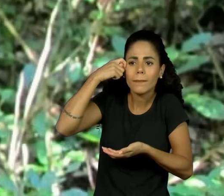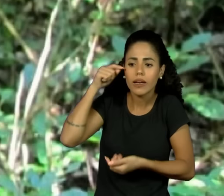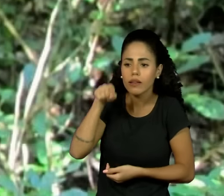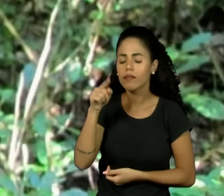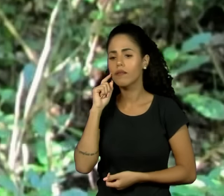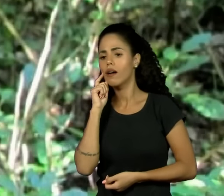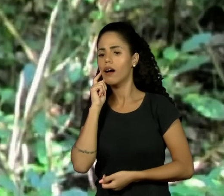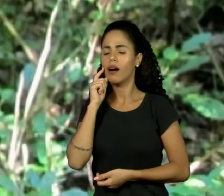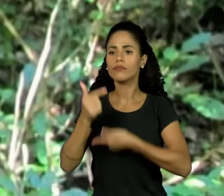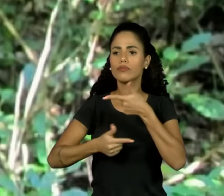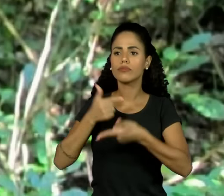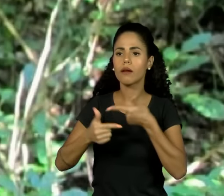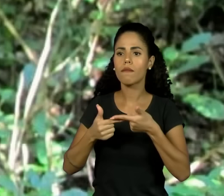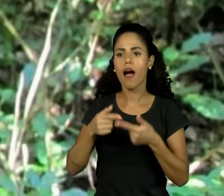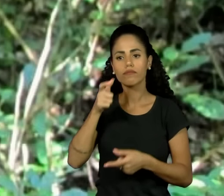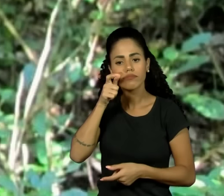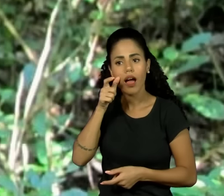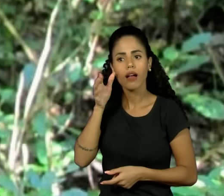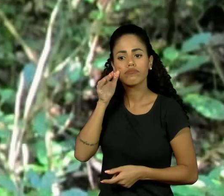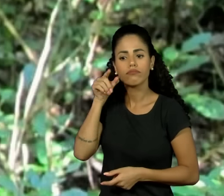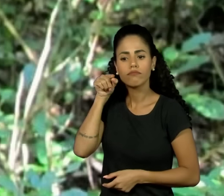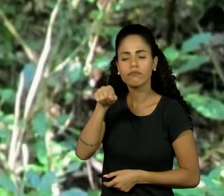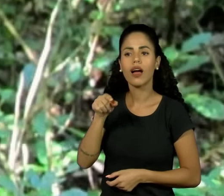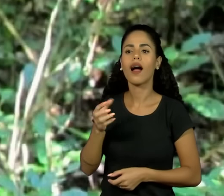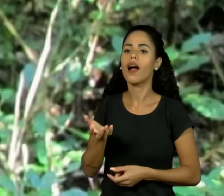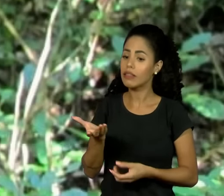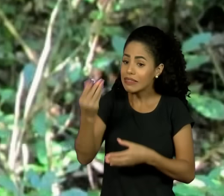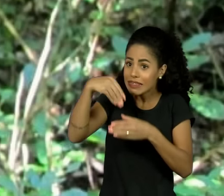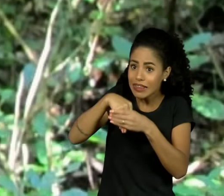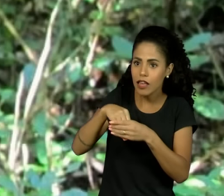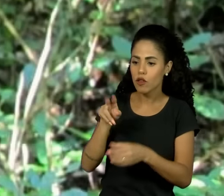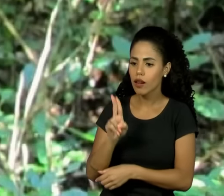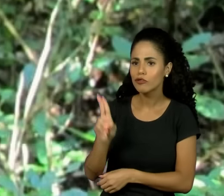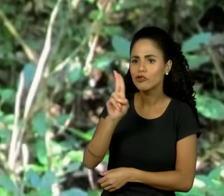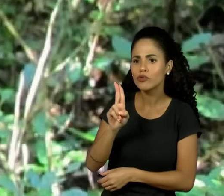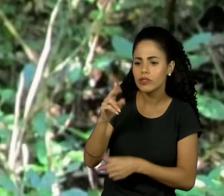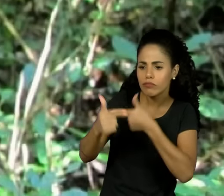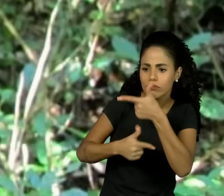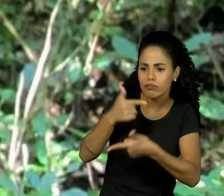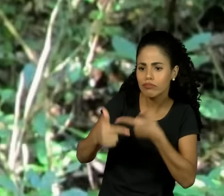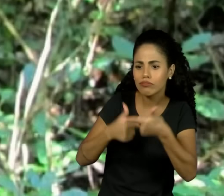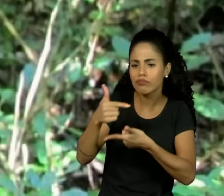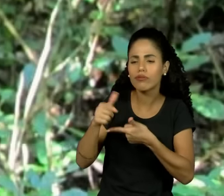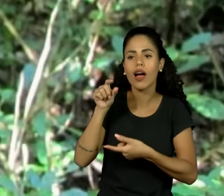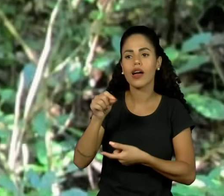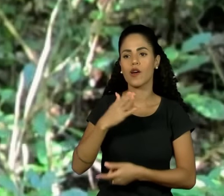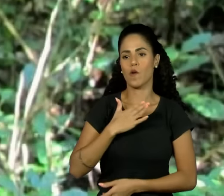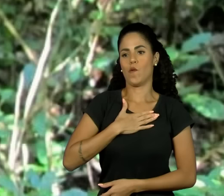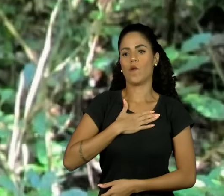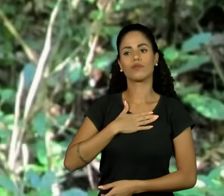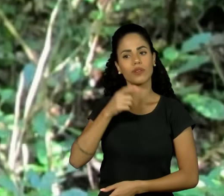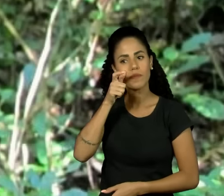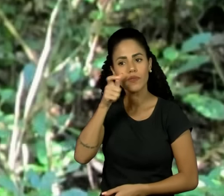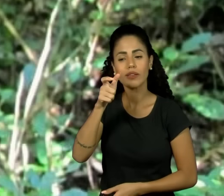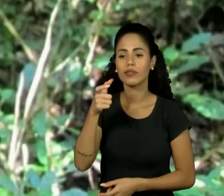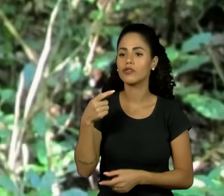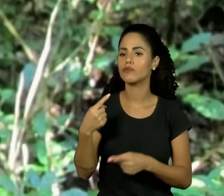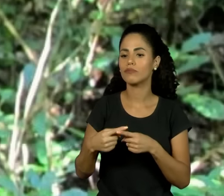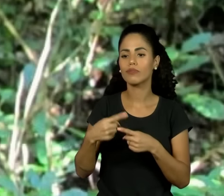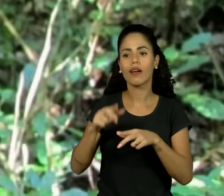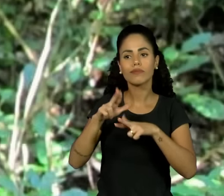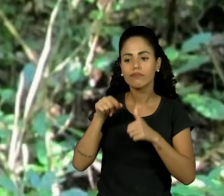dos trabalhos emblemáticos dentro da instituição. Trabalhar com primatas em geral é algo bem interessante